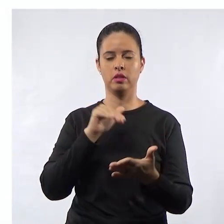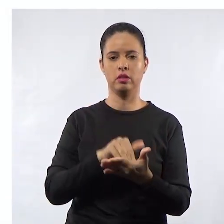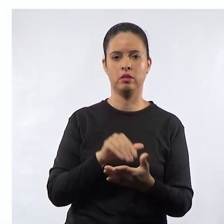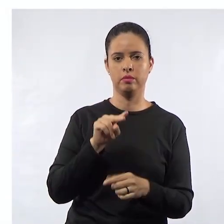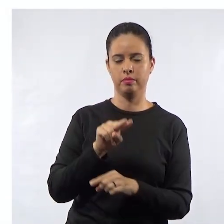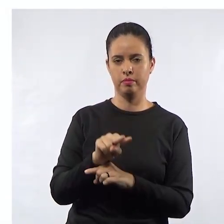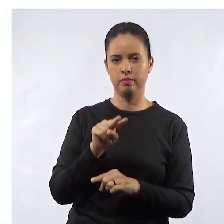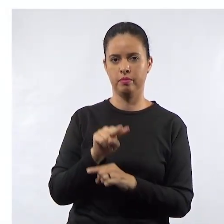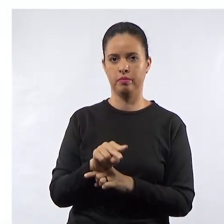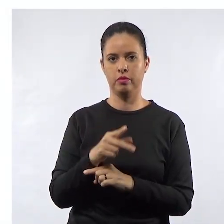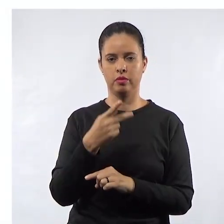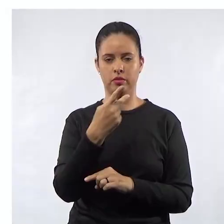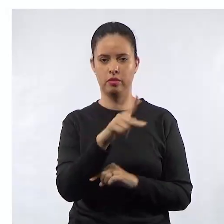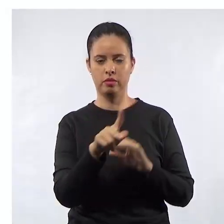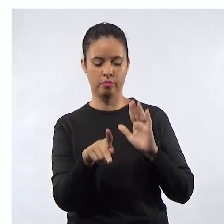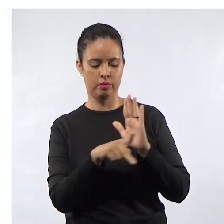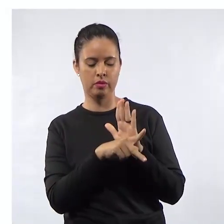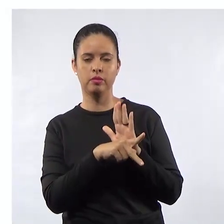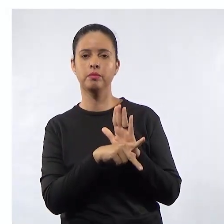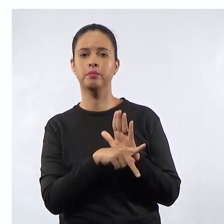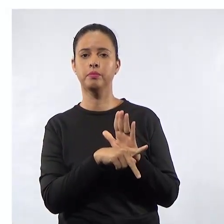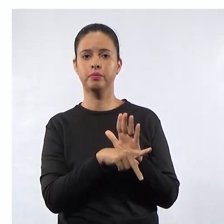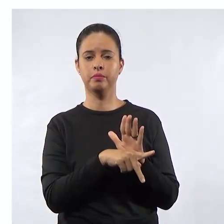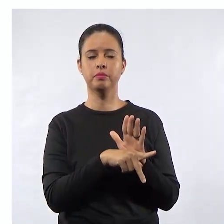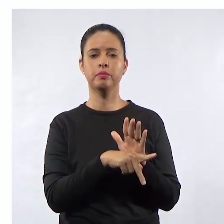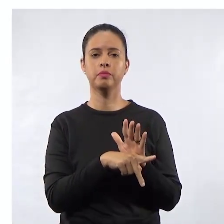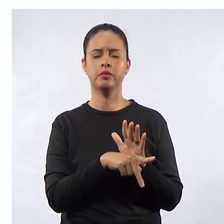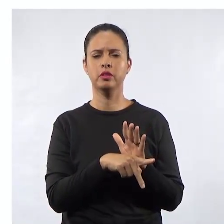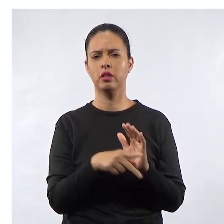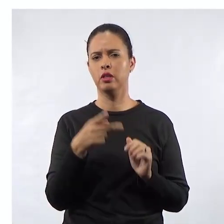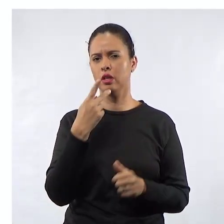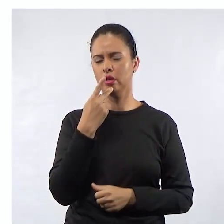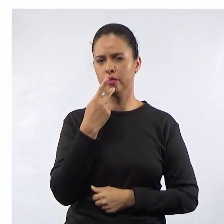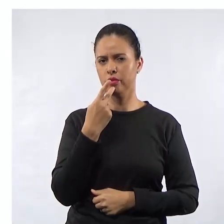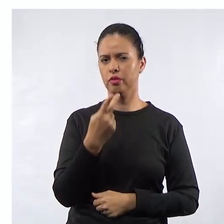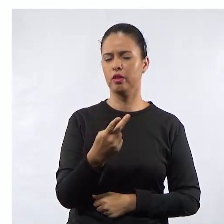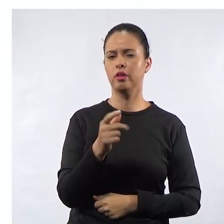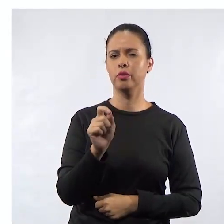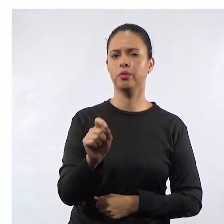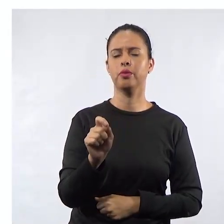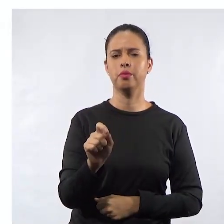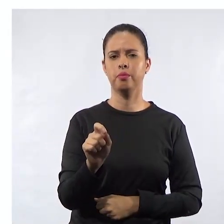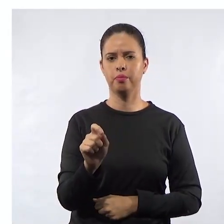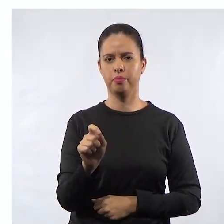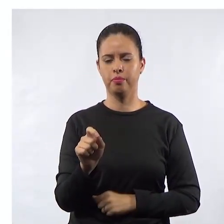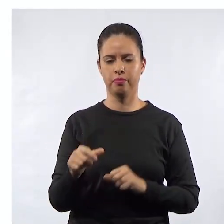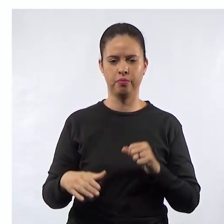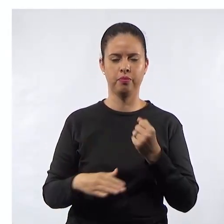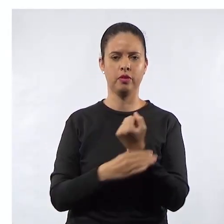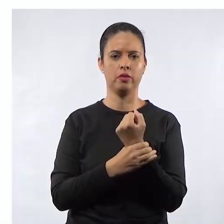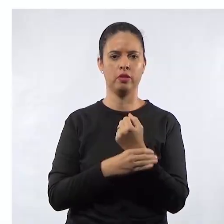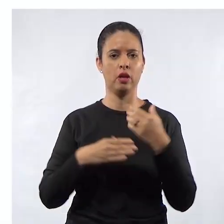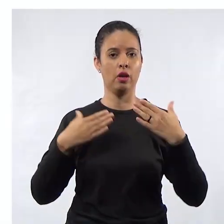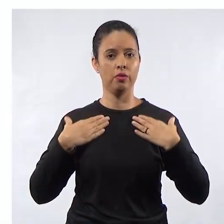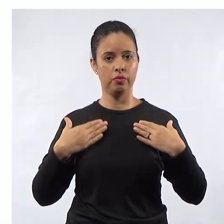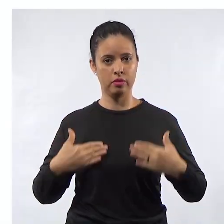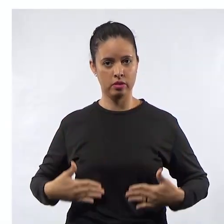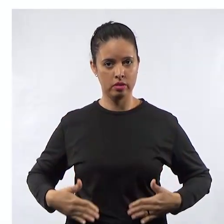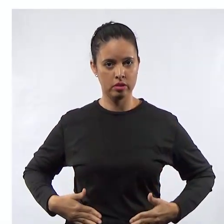física até a proteção do seu patrimônio, tá certo? Aqui quando a gente fala assim,